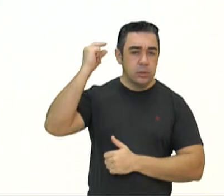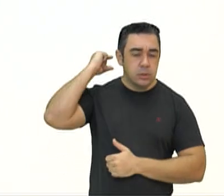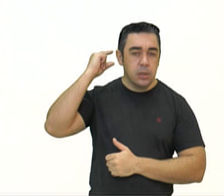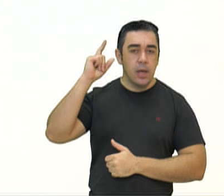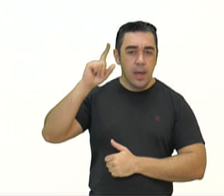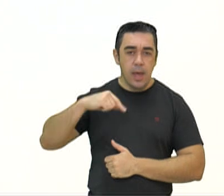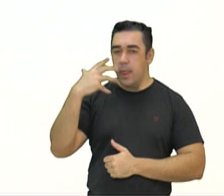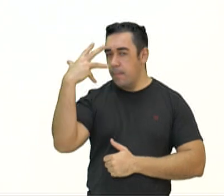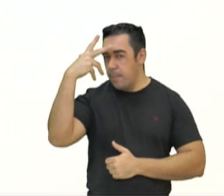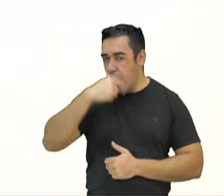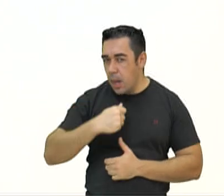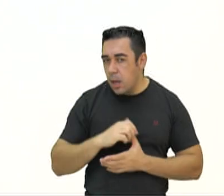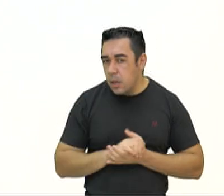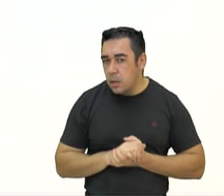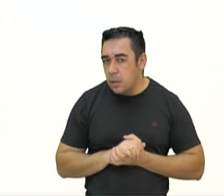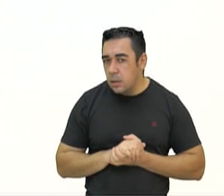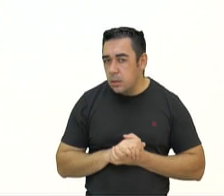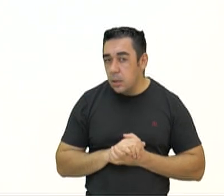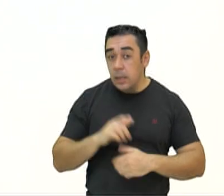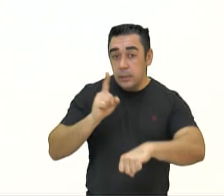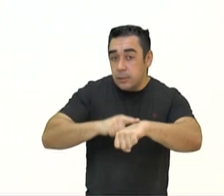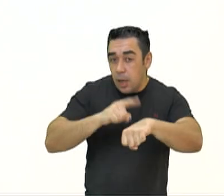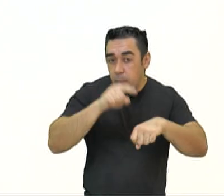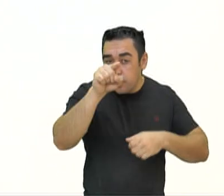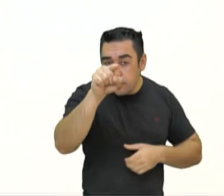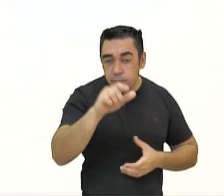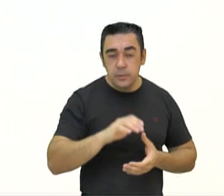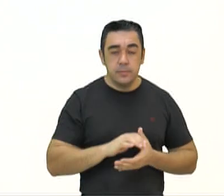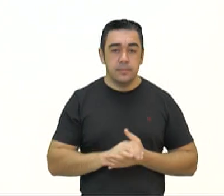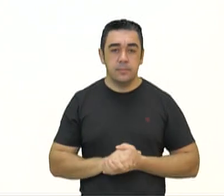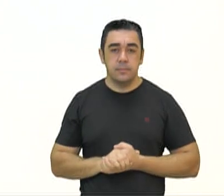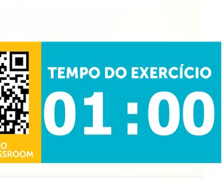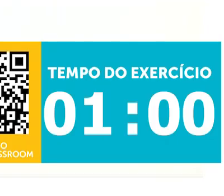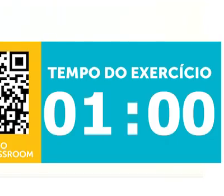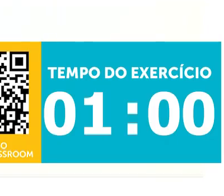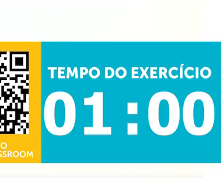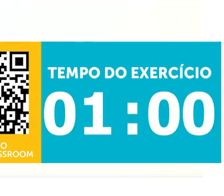considerada bela. Tempo para você responder.